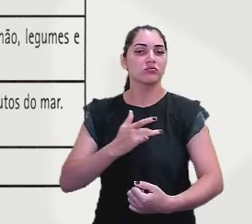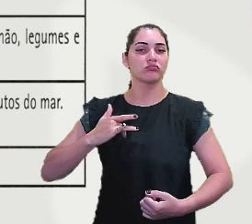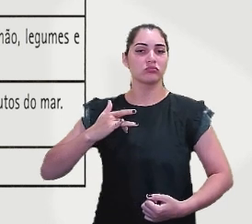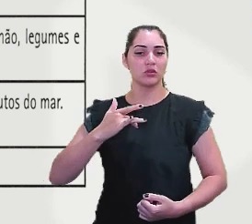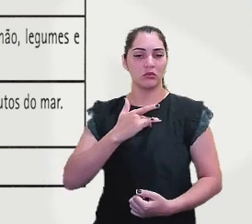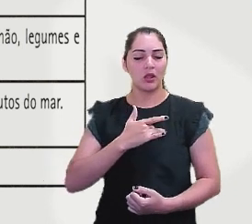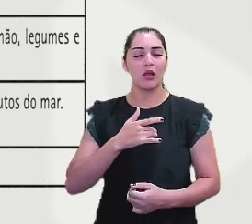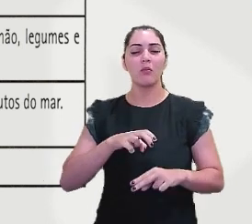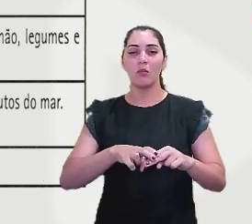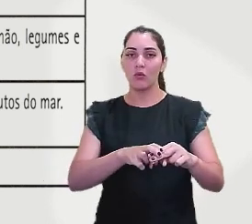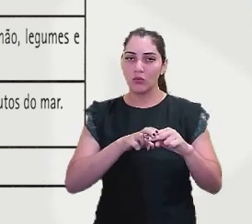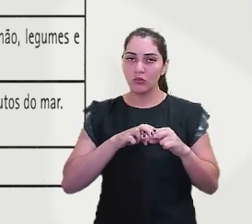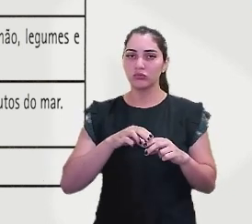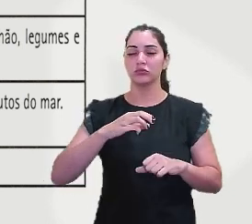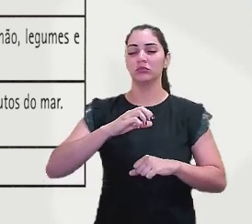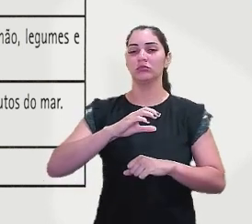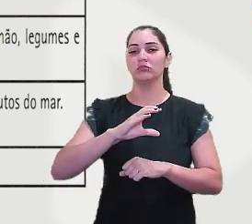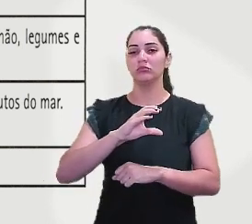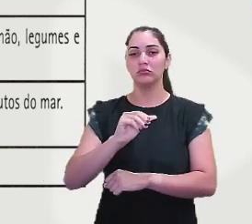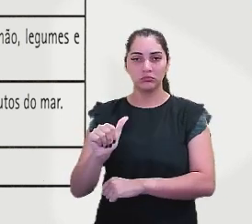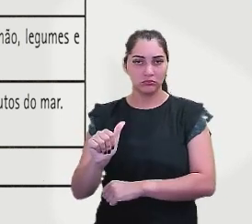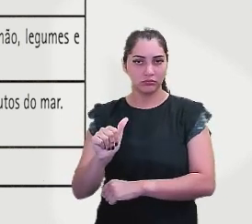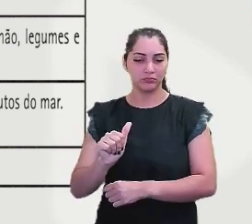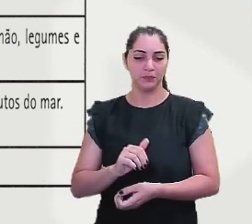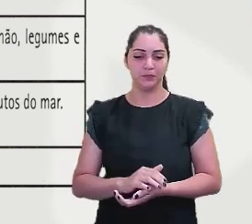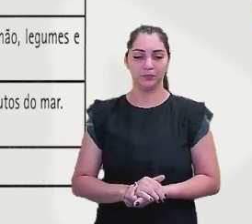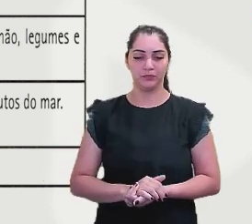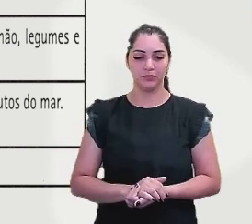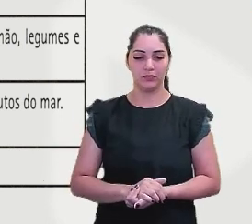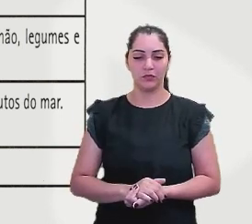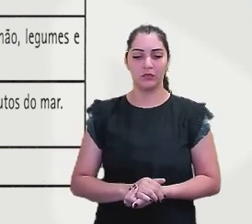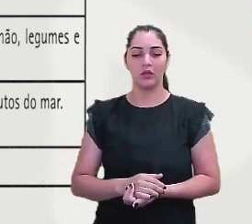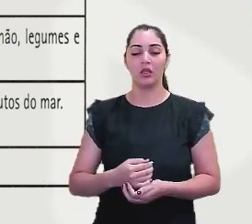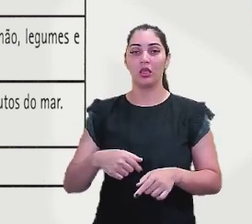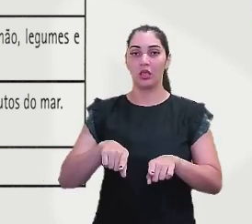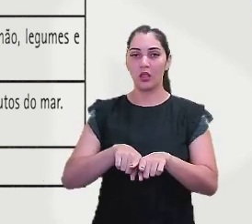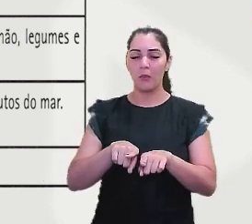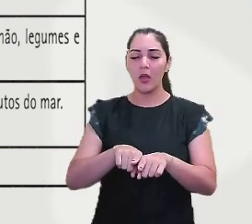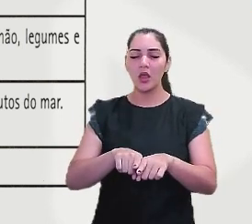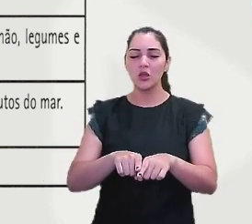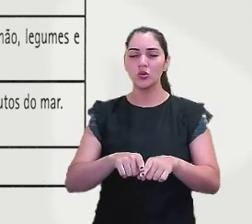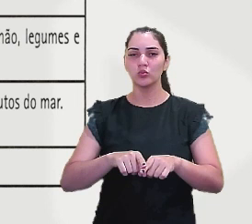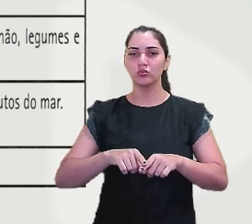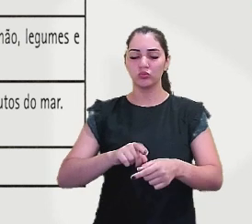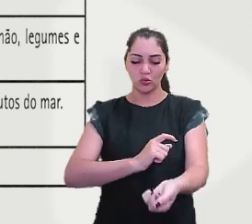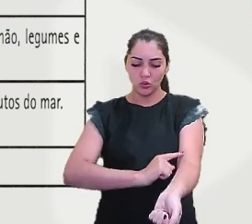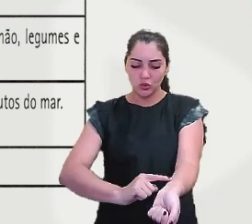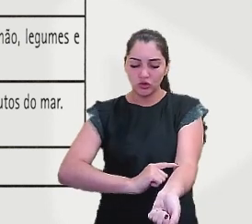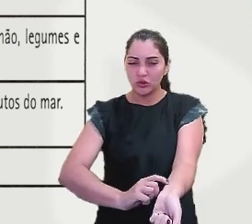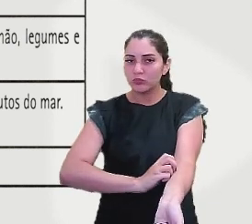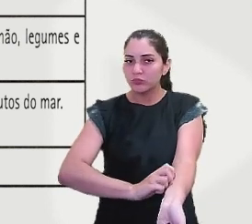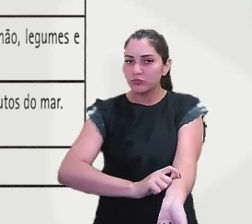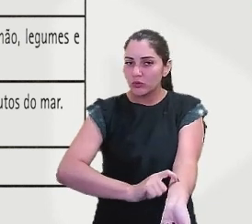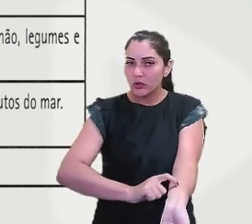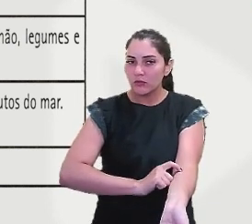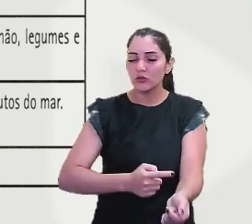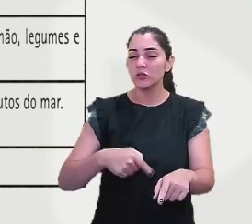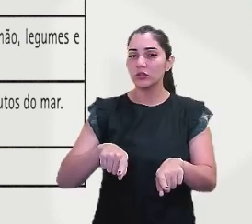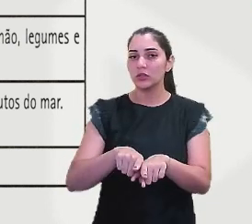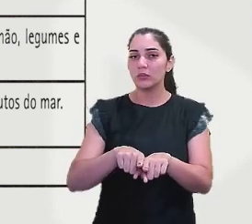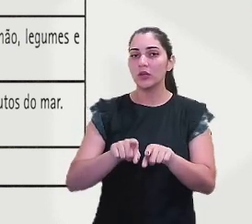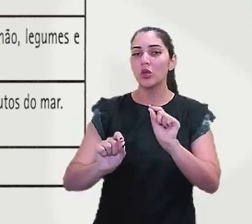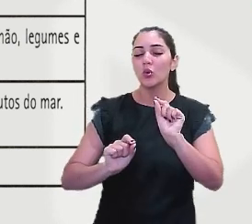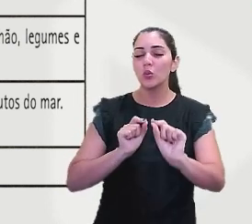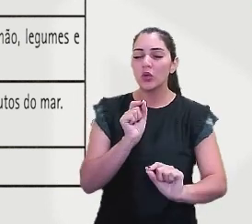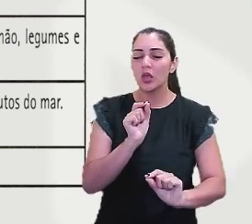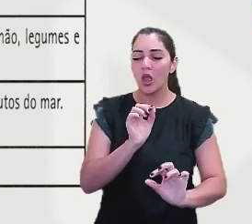catalisador iônico chamado cálcio. Sistema nervoso, tá? E também, a gente pode dizer, gente, coagulação